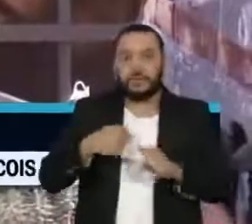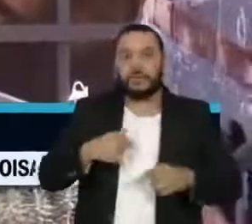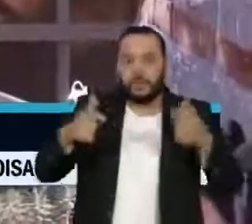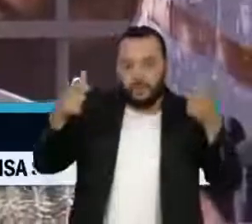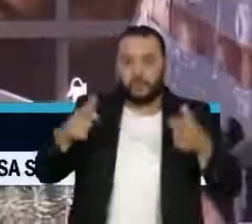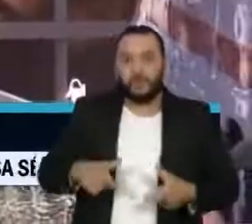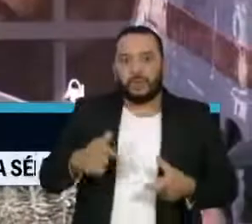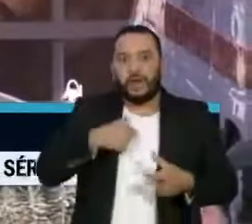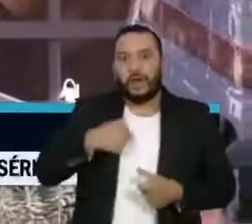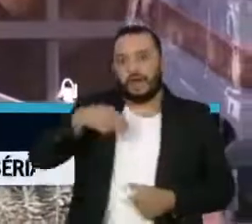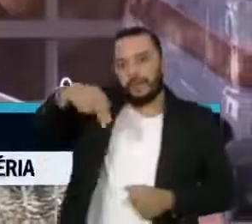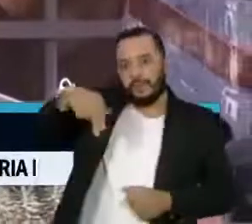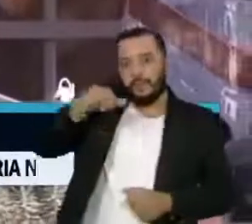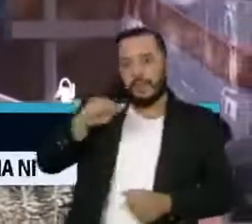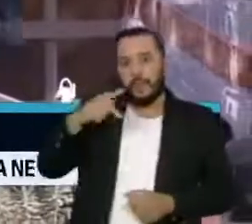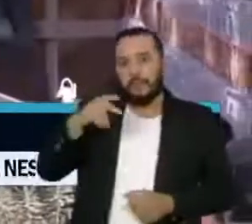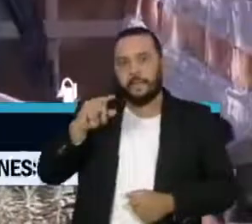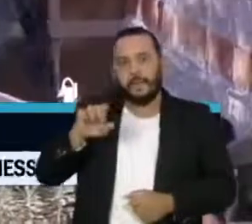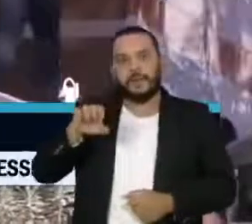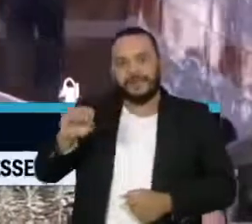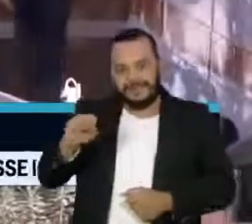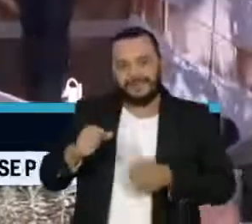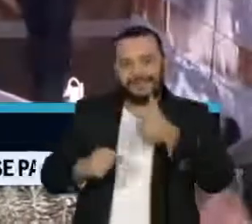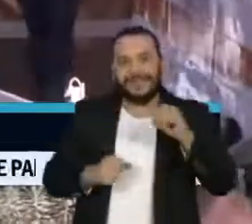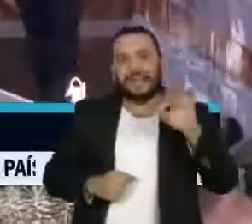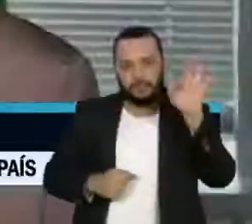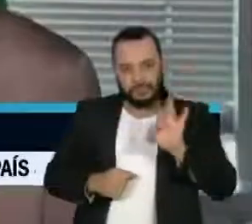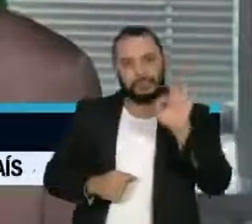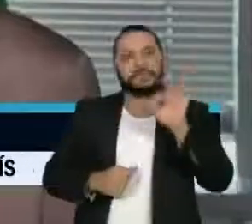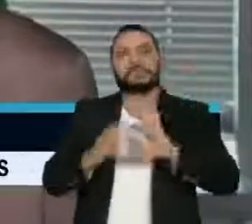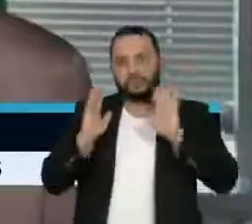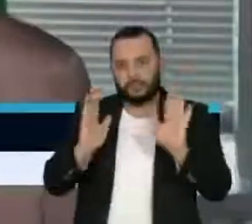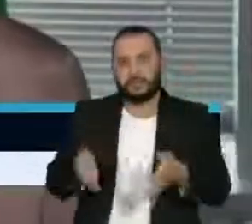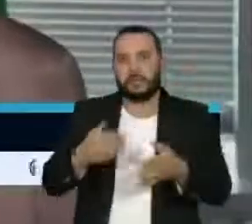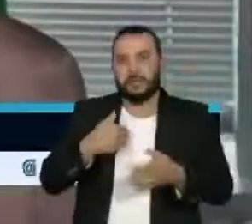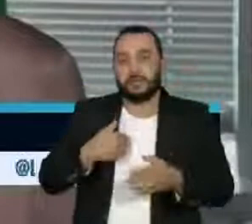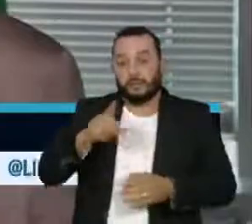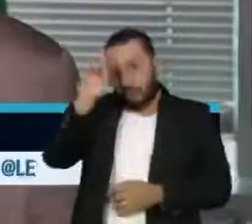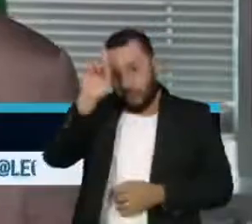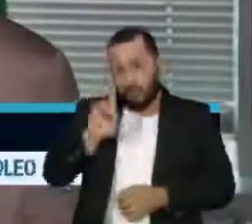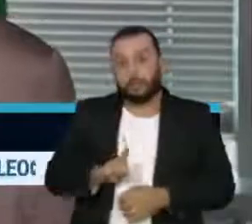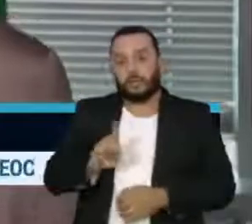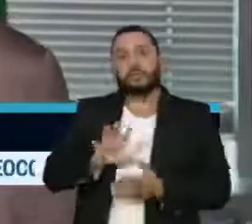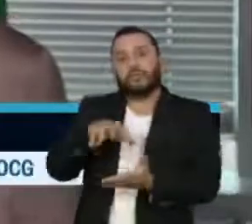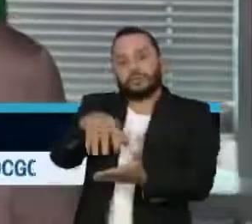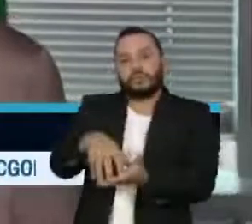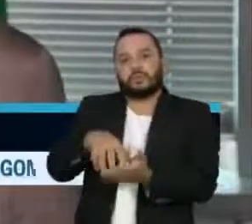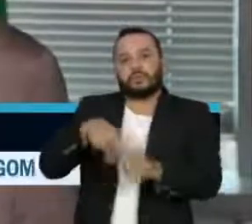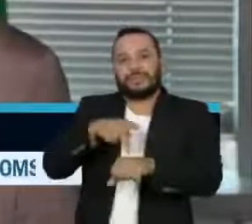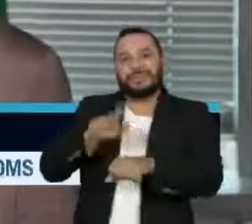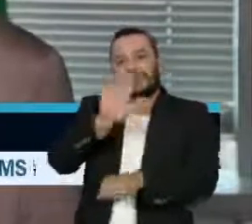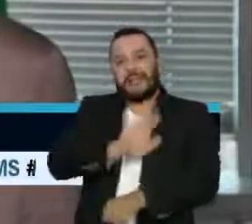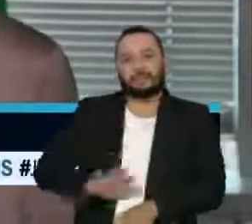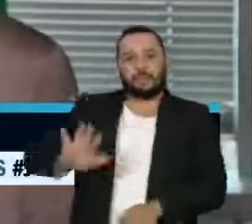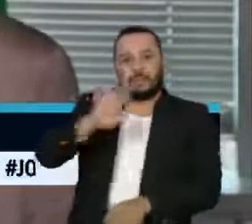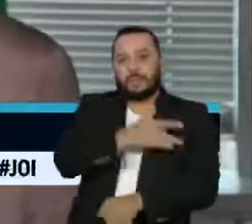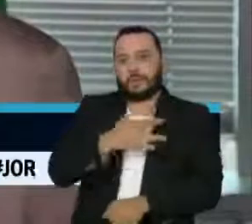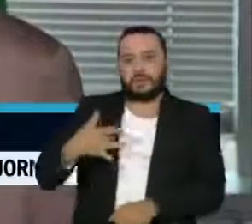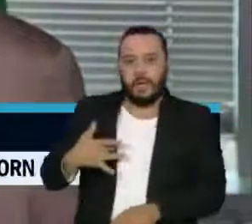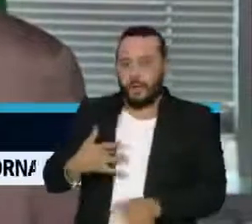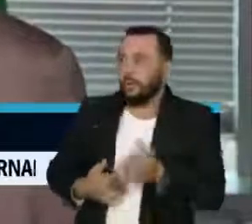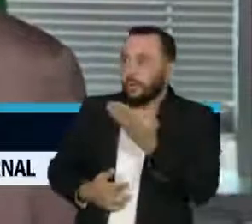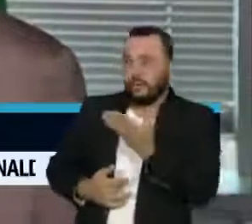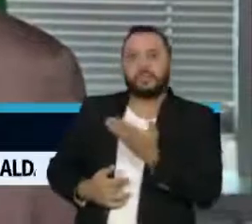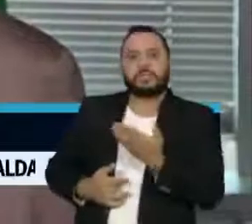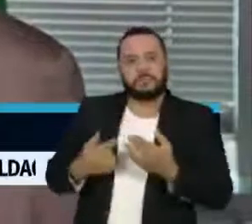fica a cidade de Nápoles responde por 10% desse número. O diretor do Instituto Nacional de Saúde defendeu medidas duras